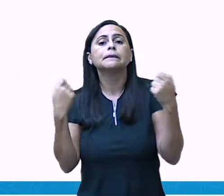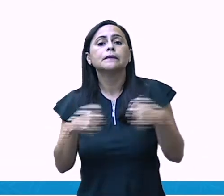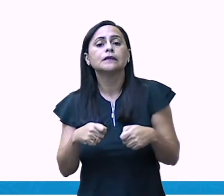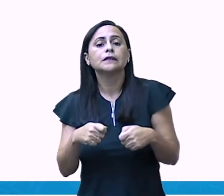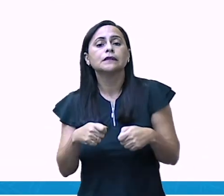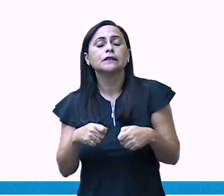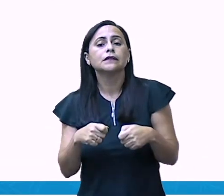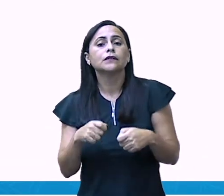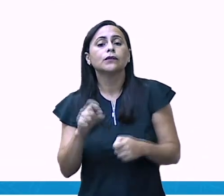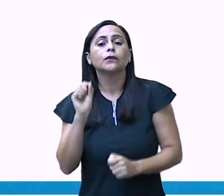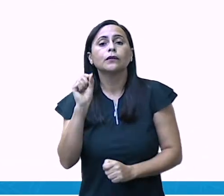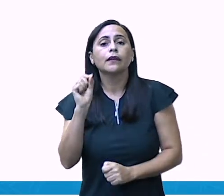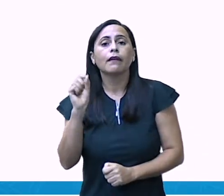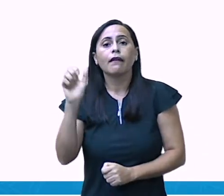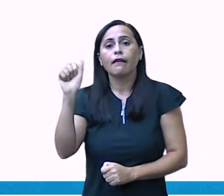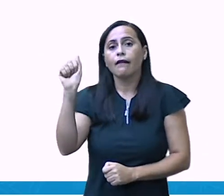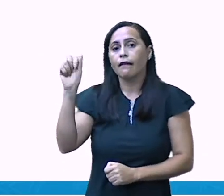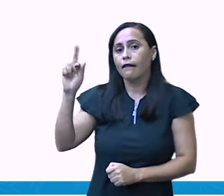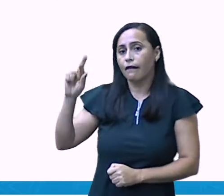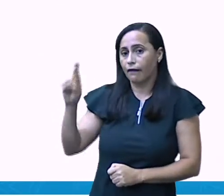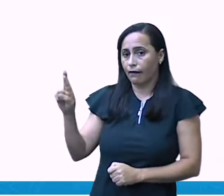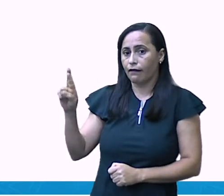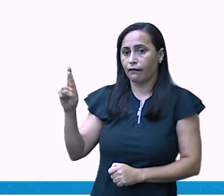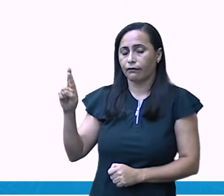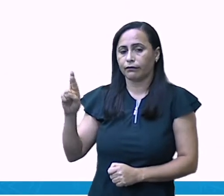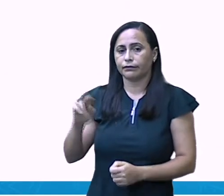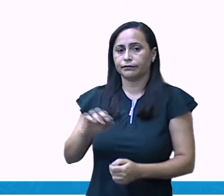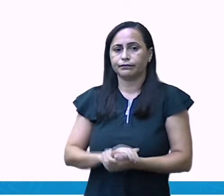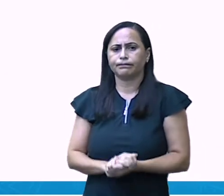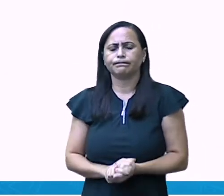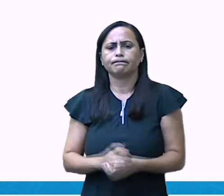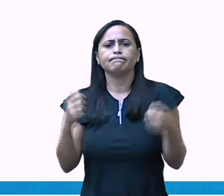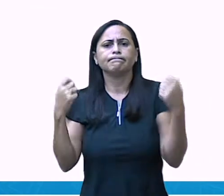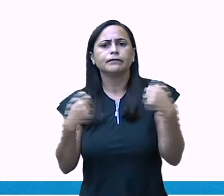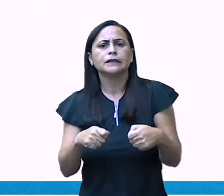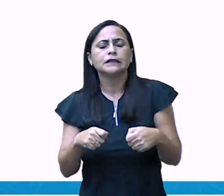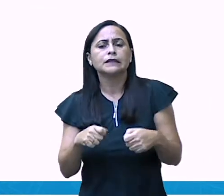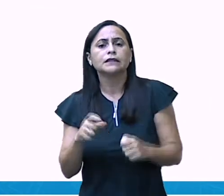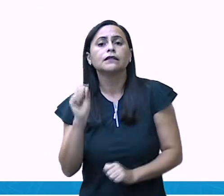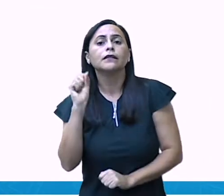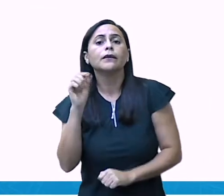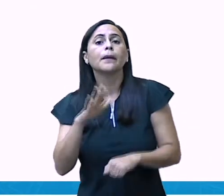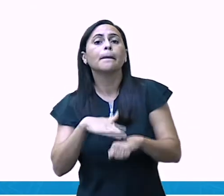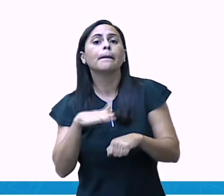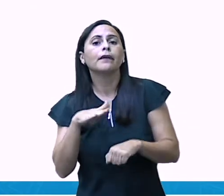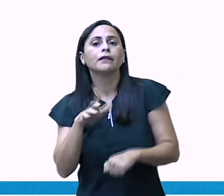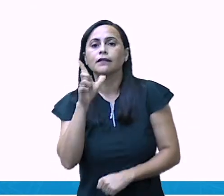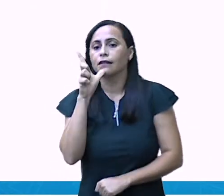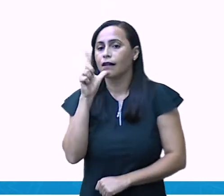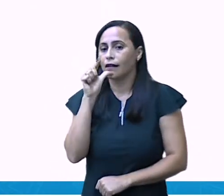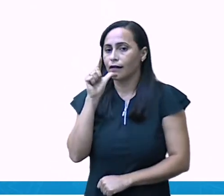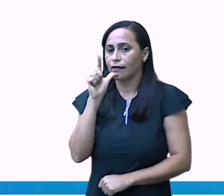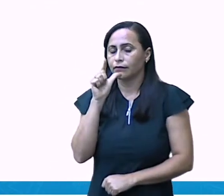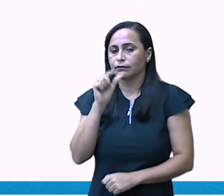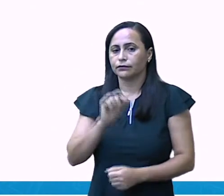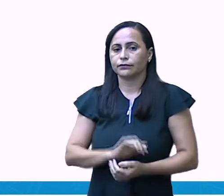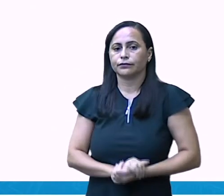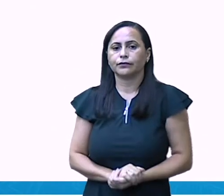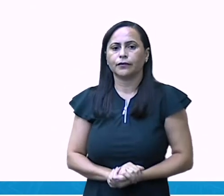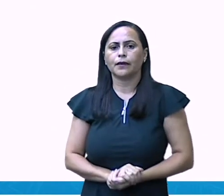precisa ter ar. Também precisa de água,